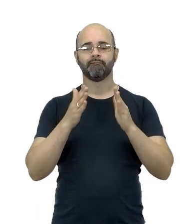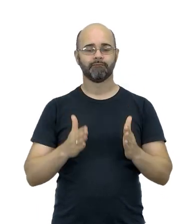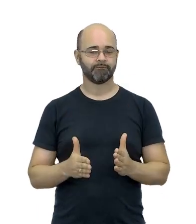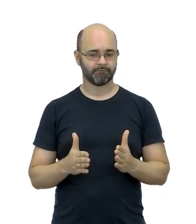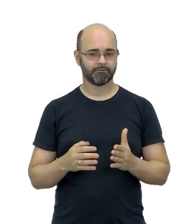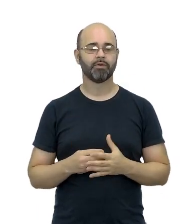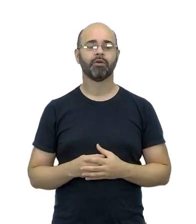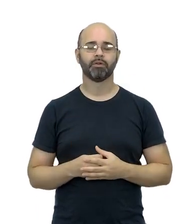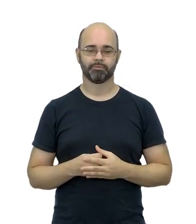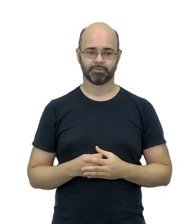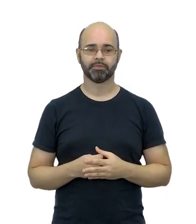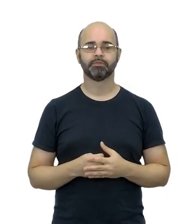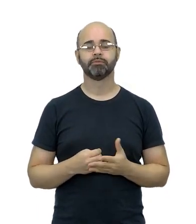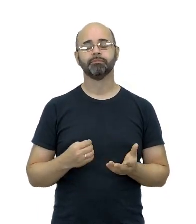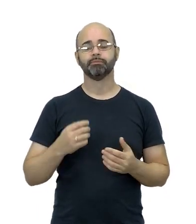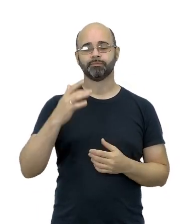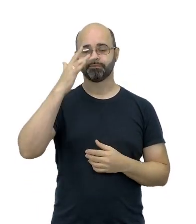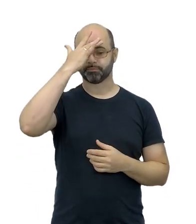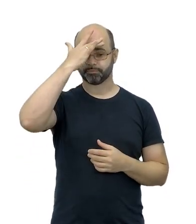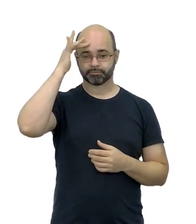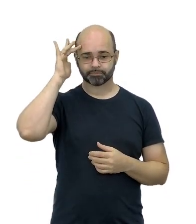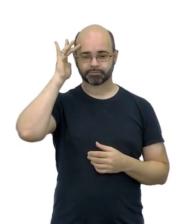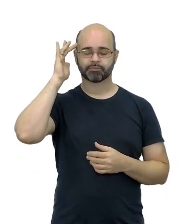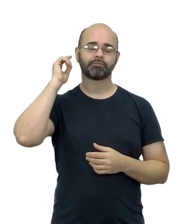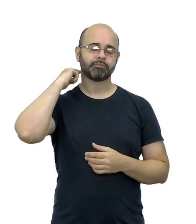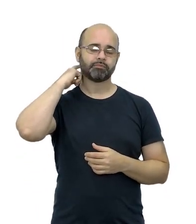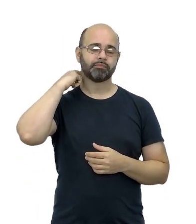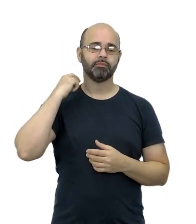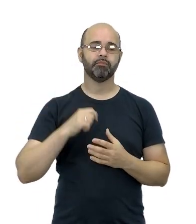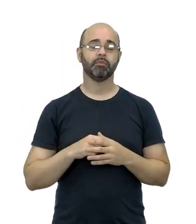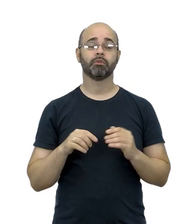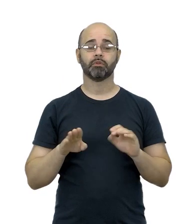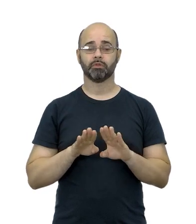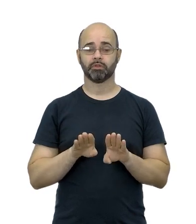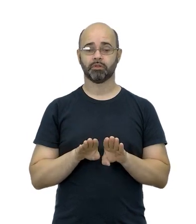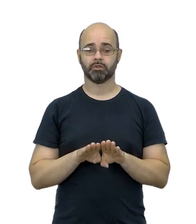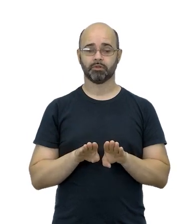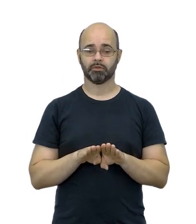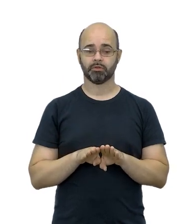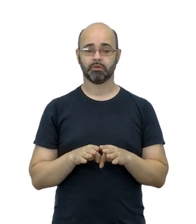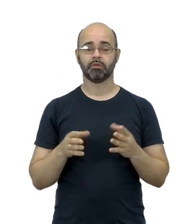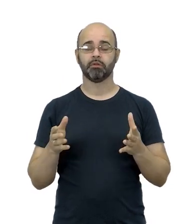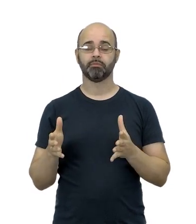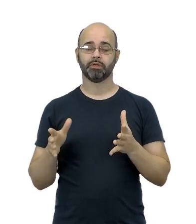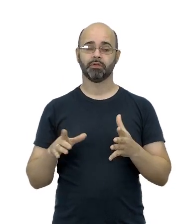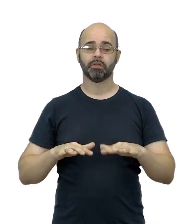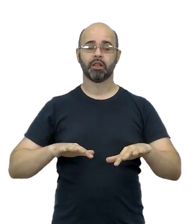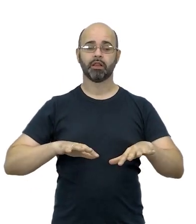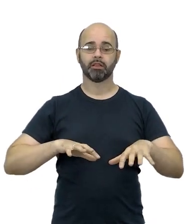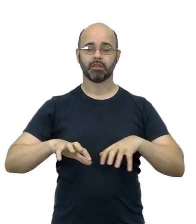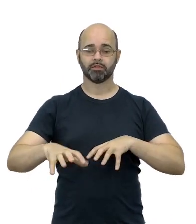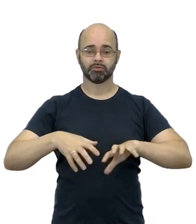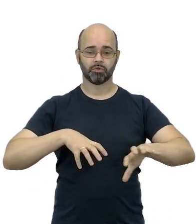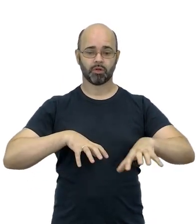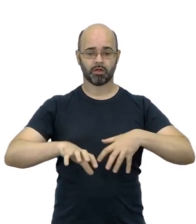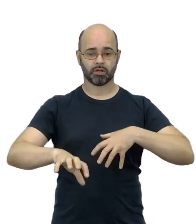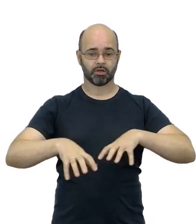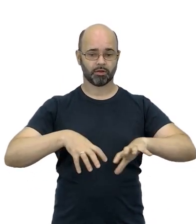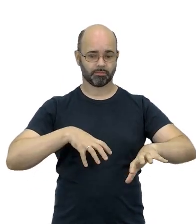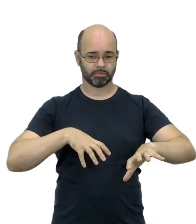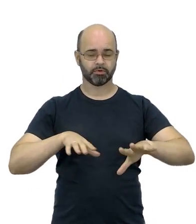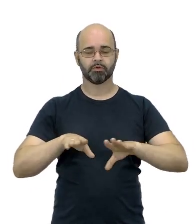de objetos, de pessoas, o deslocamento, né, também de objetos e pessoas, e as representações que a gente